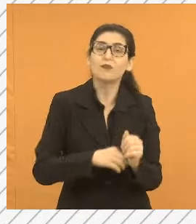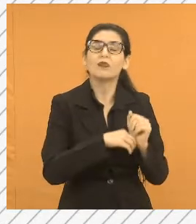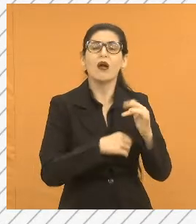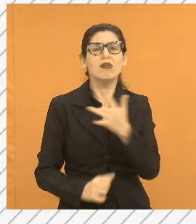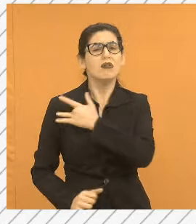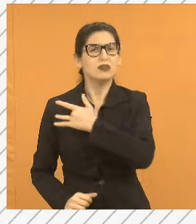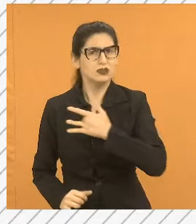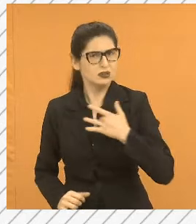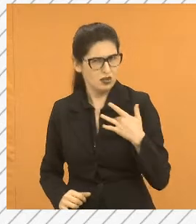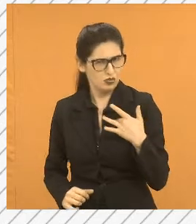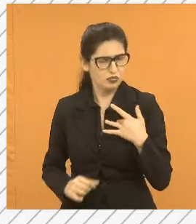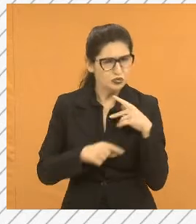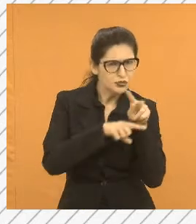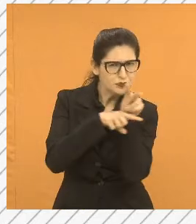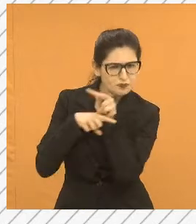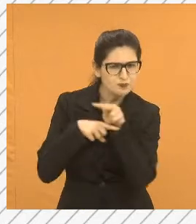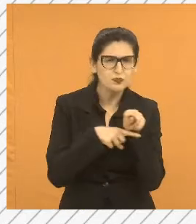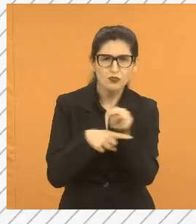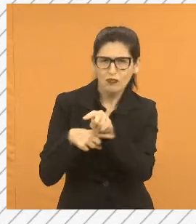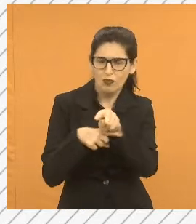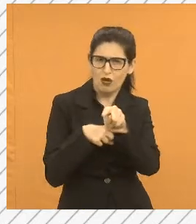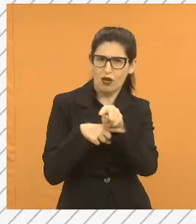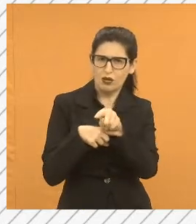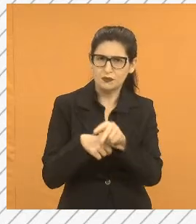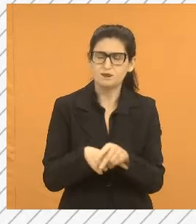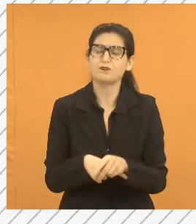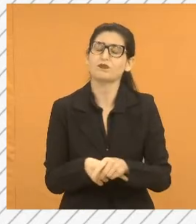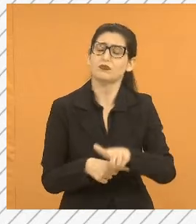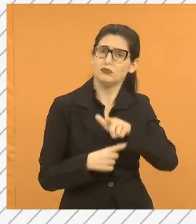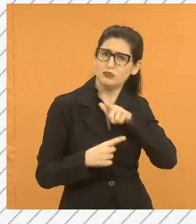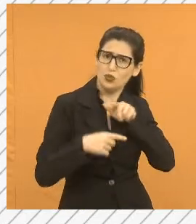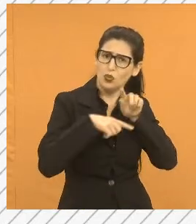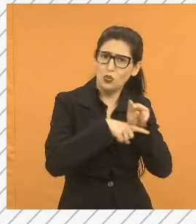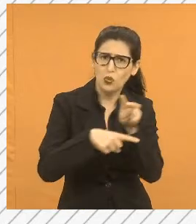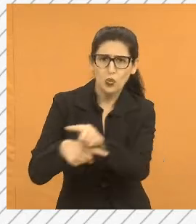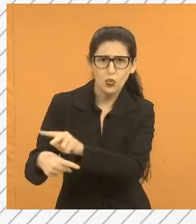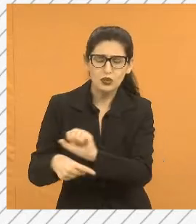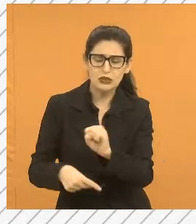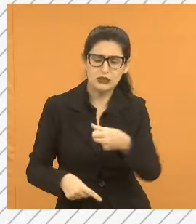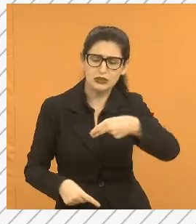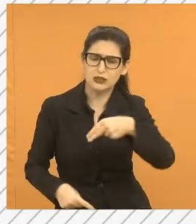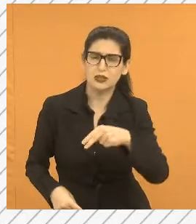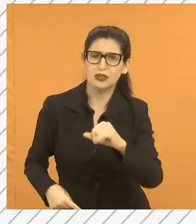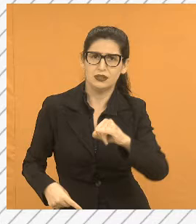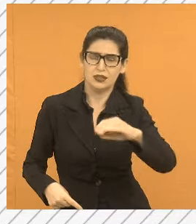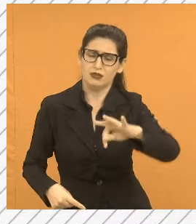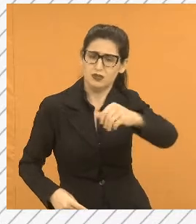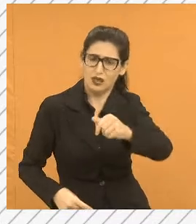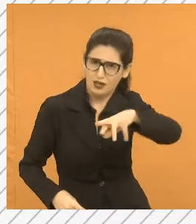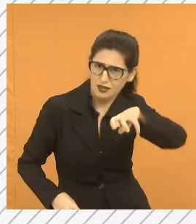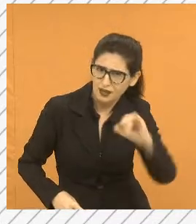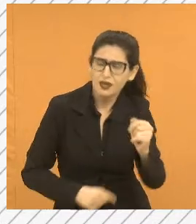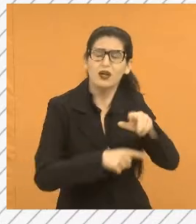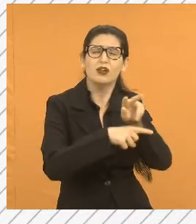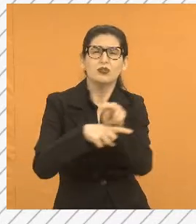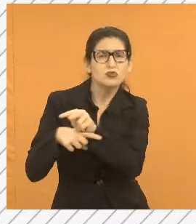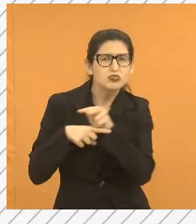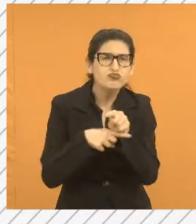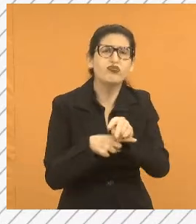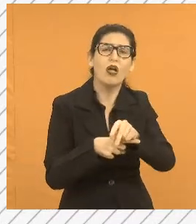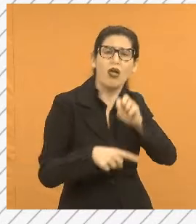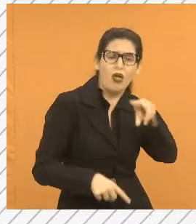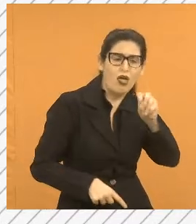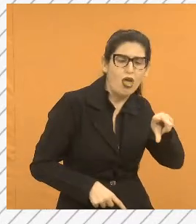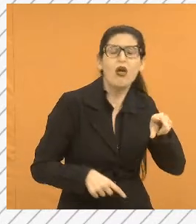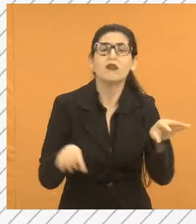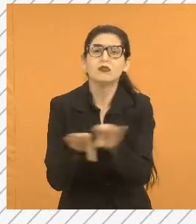vigilância saúde, nós temos a vigilância sanitária, vigilância epidemiológica, vigilância